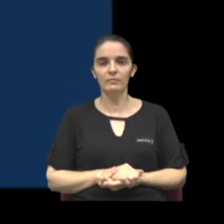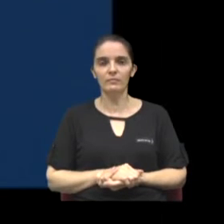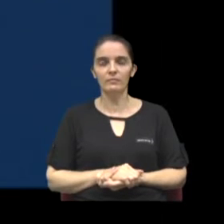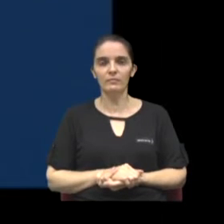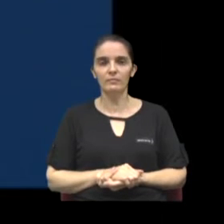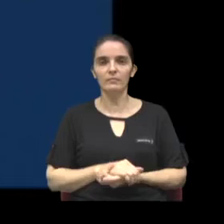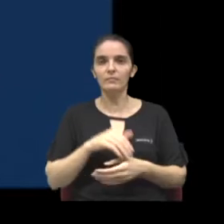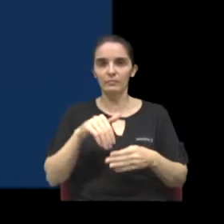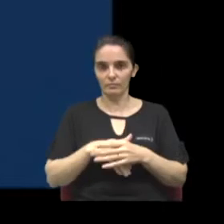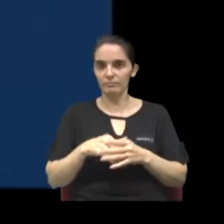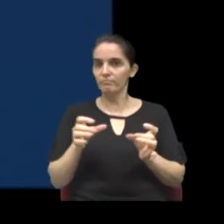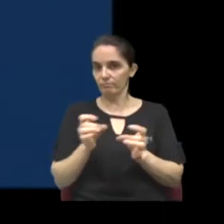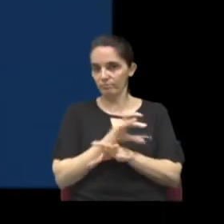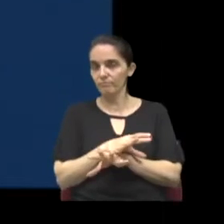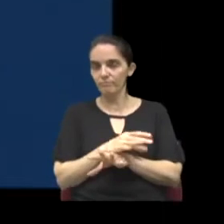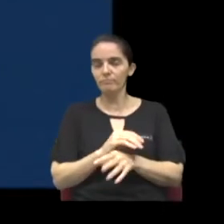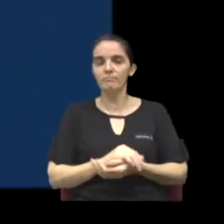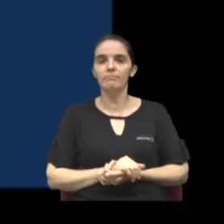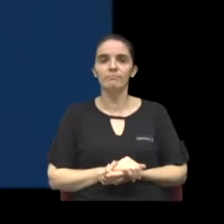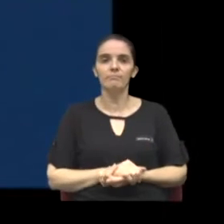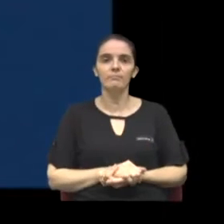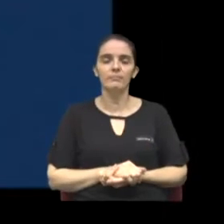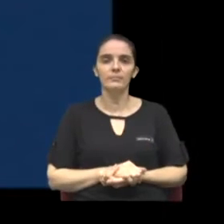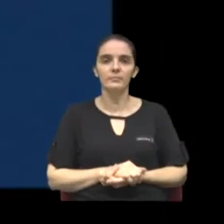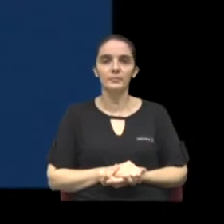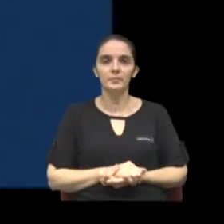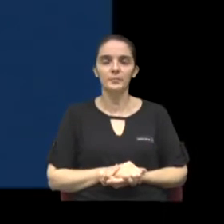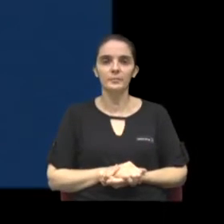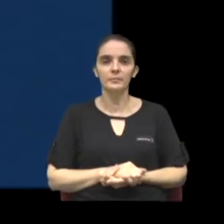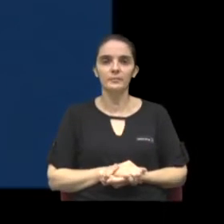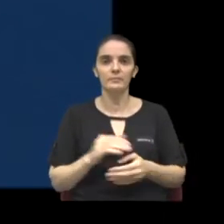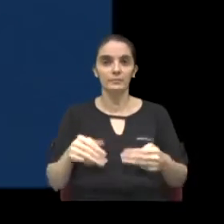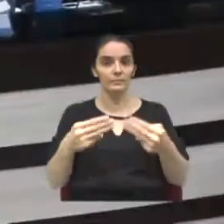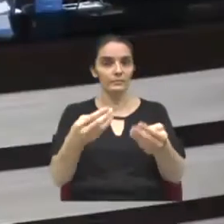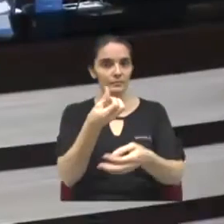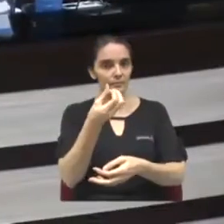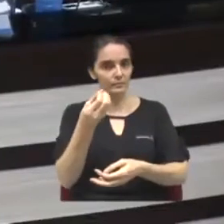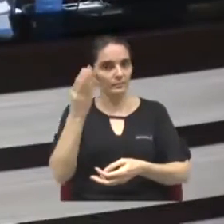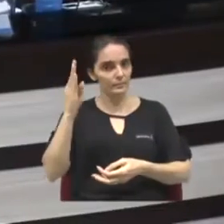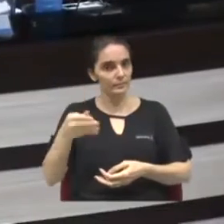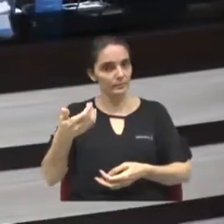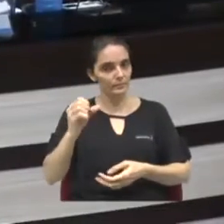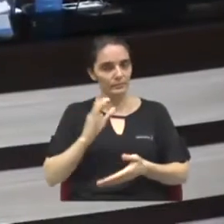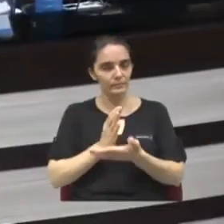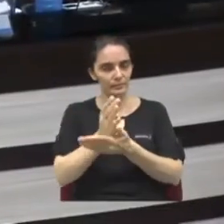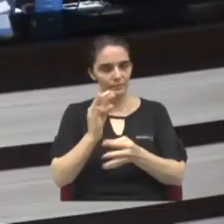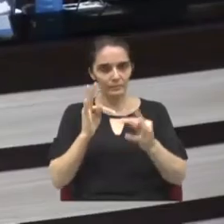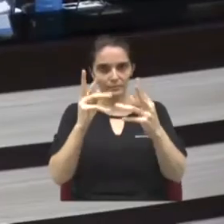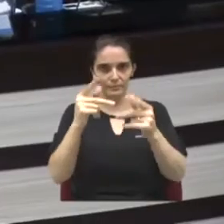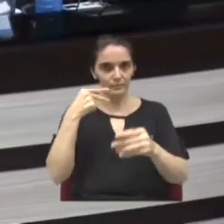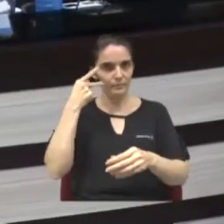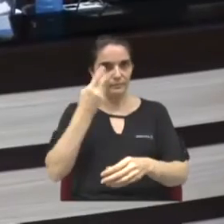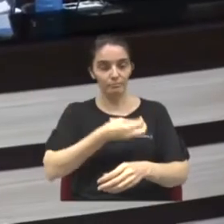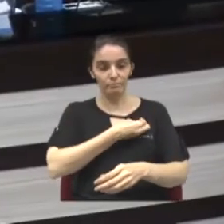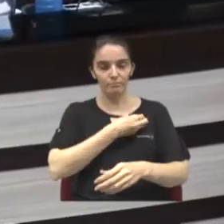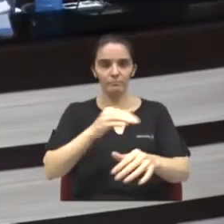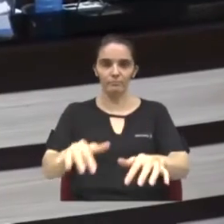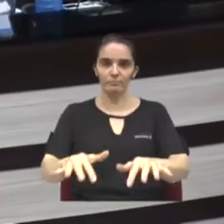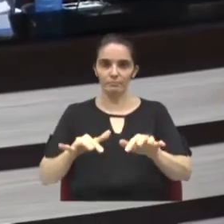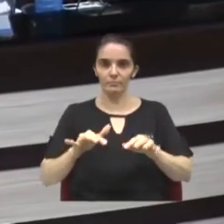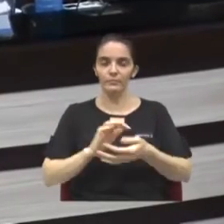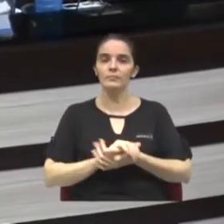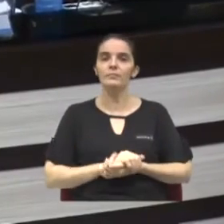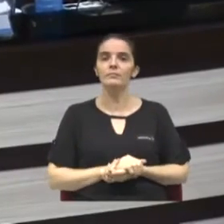A votação está encerrada. A moção 60/19 foi aprovada por todos os vereadores presentes no